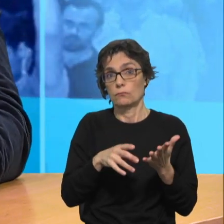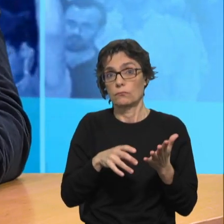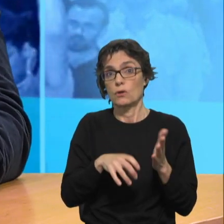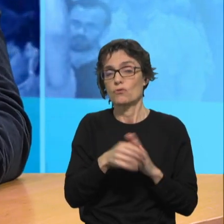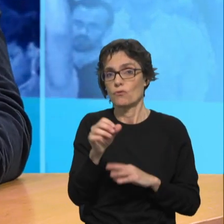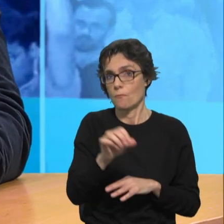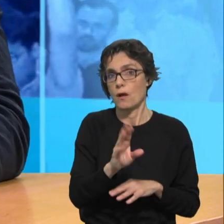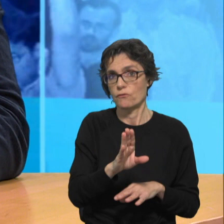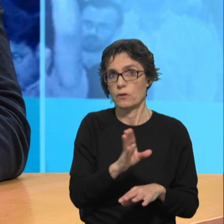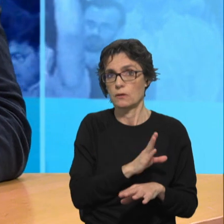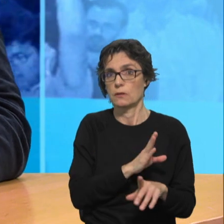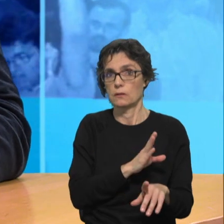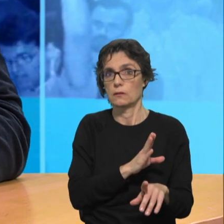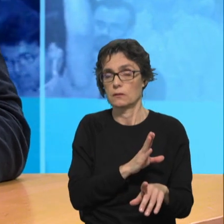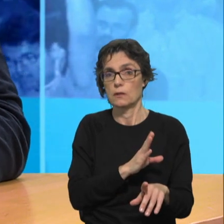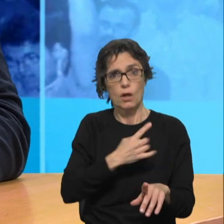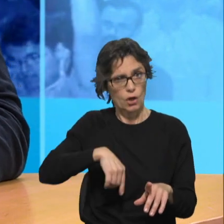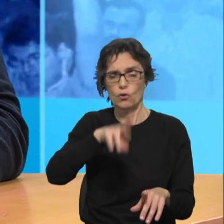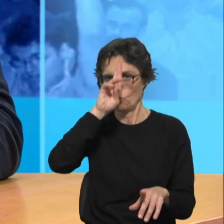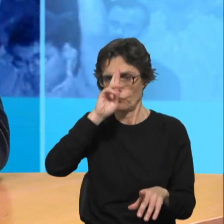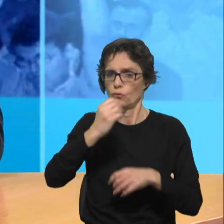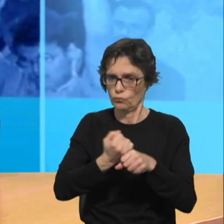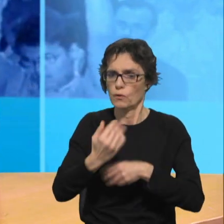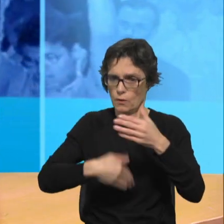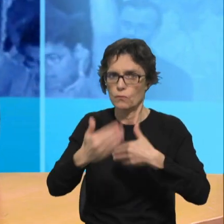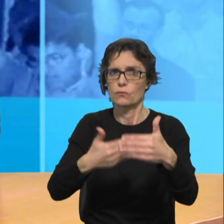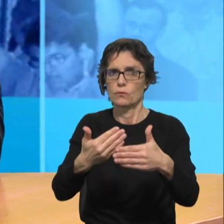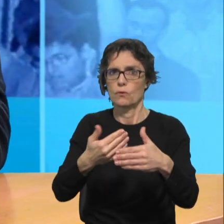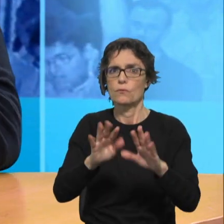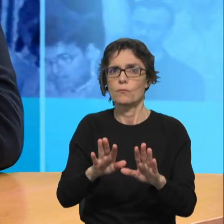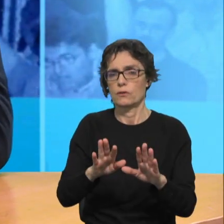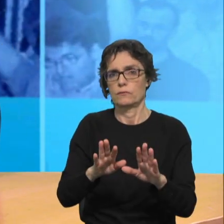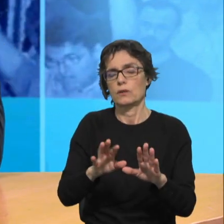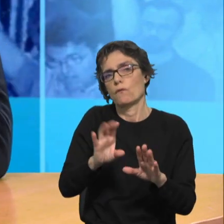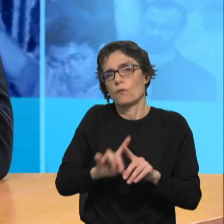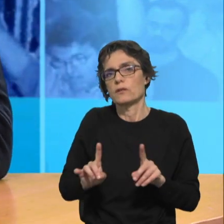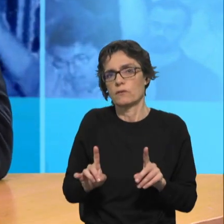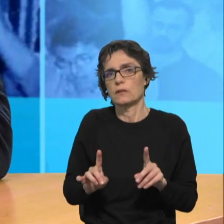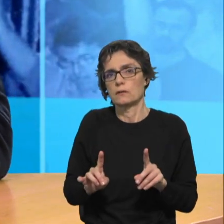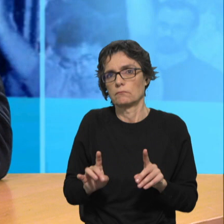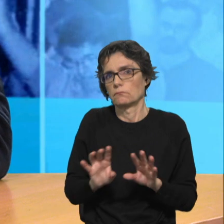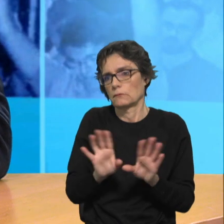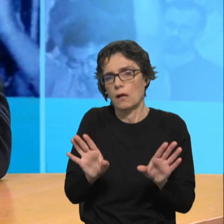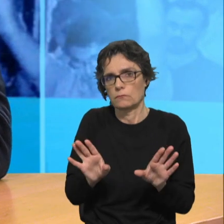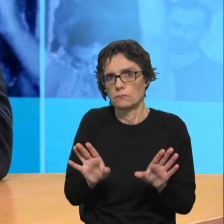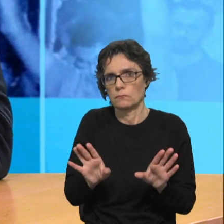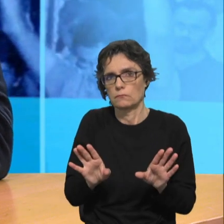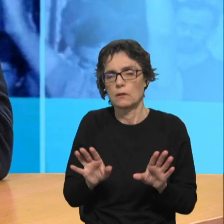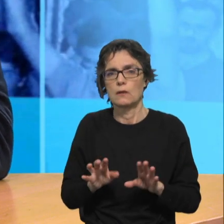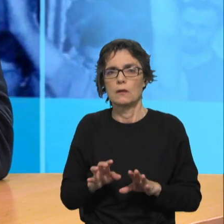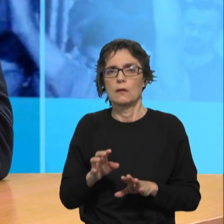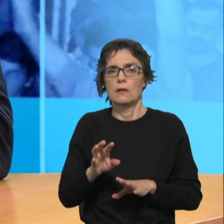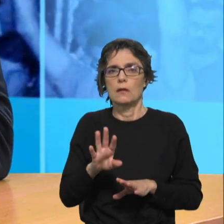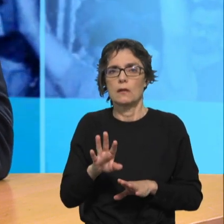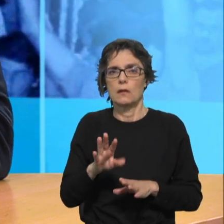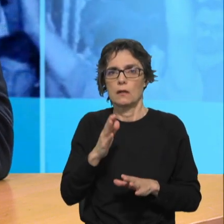más que tivemos de trabalho que não foi feito trabalho. É claro que não foi da mesma forma, não podemos enganar-nos. E